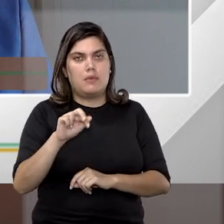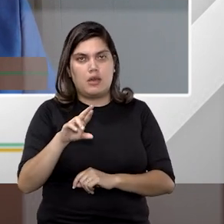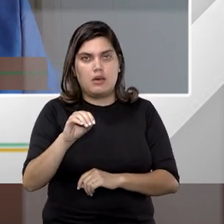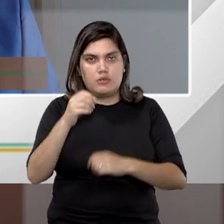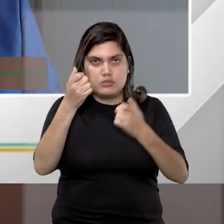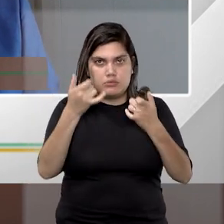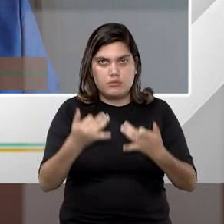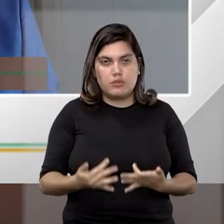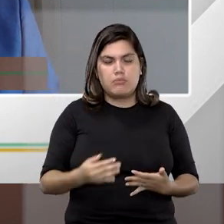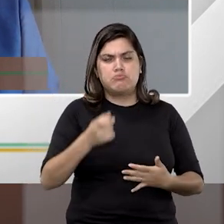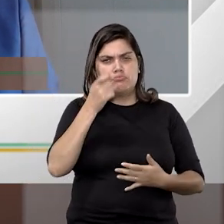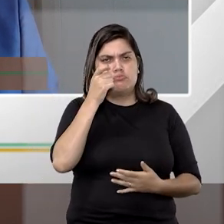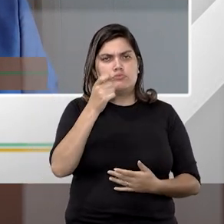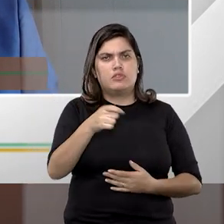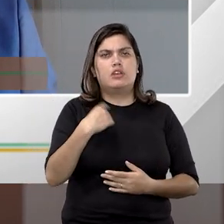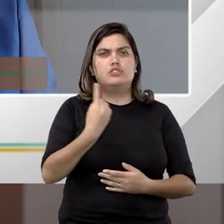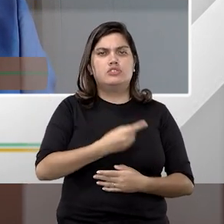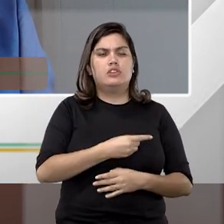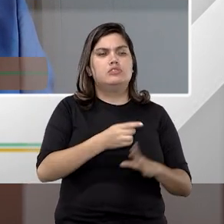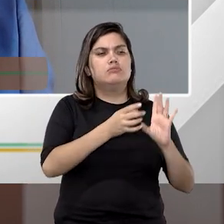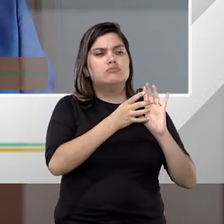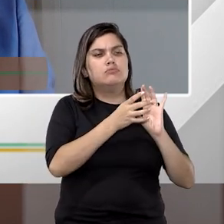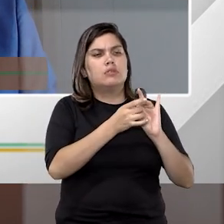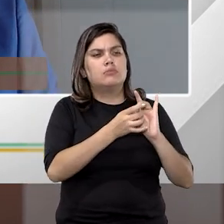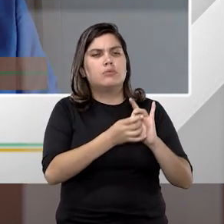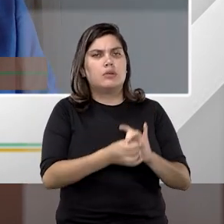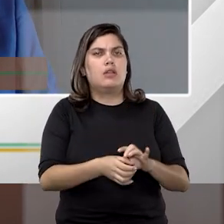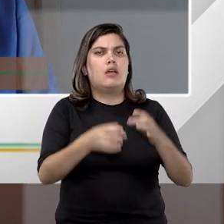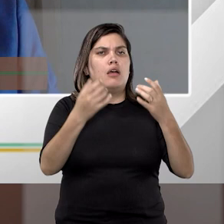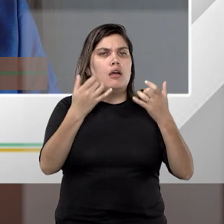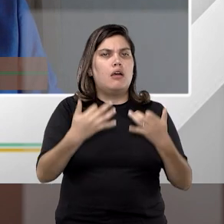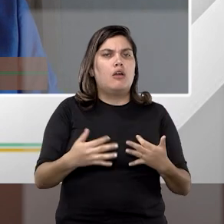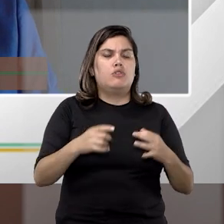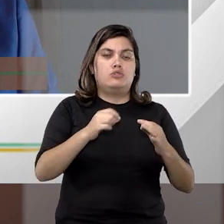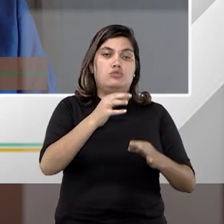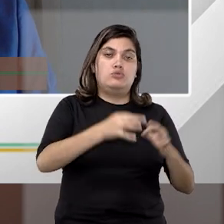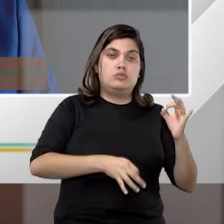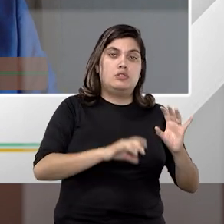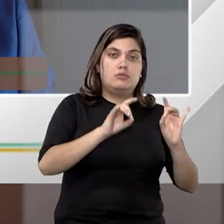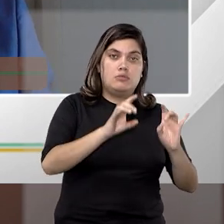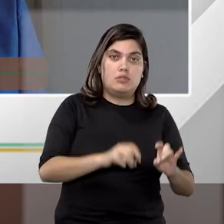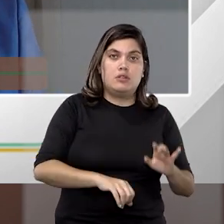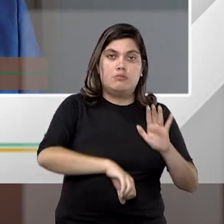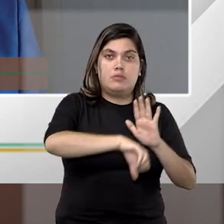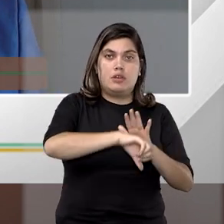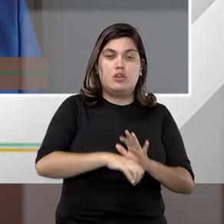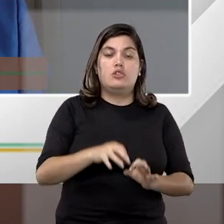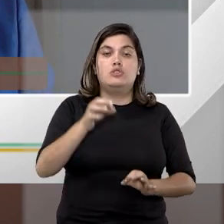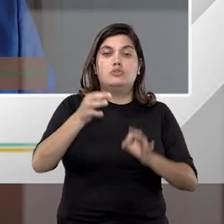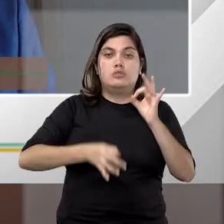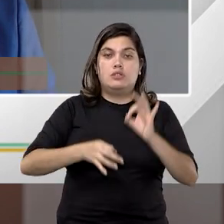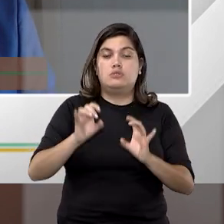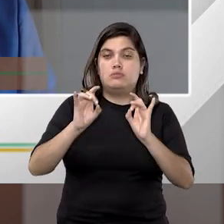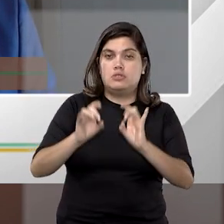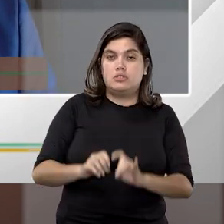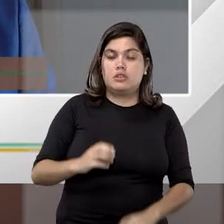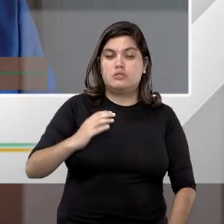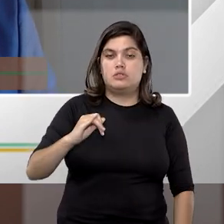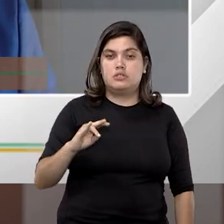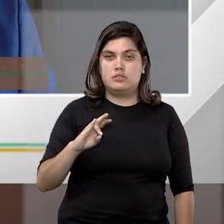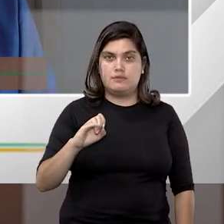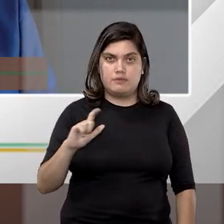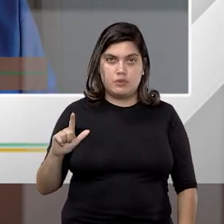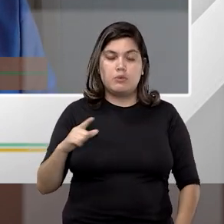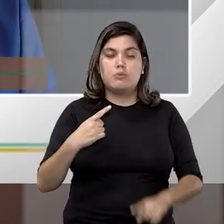Mauro mencionou as é interessante a gente fazer aquilo o ponto entre Juizado Especial Criminal e juizado especial